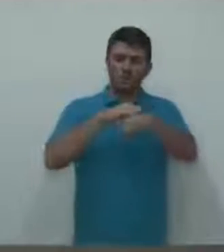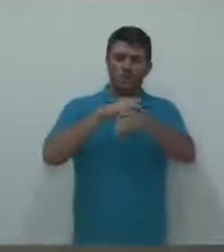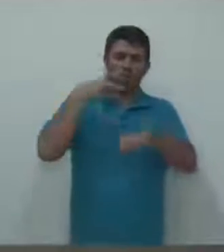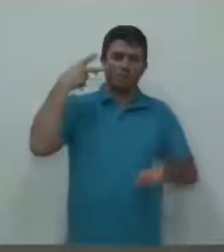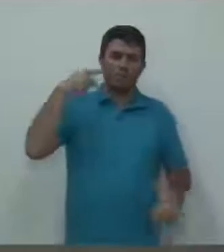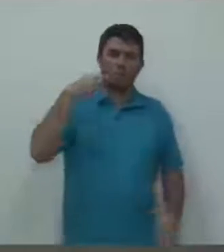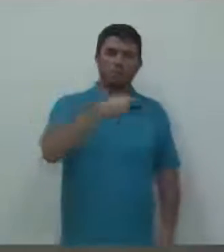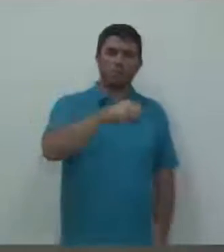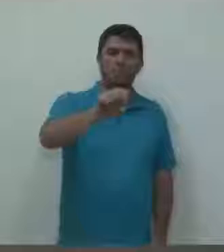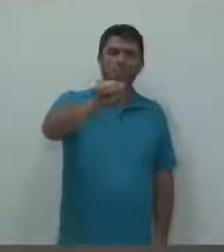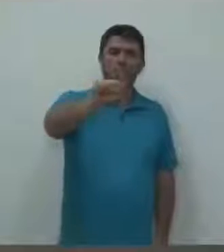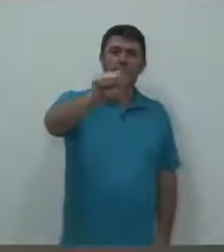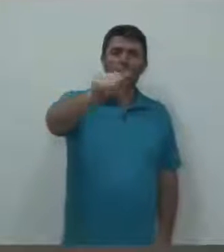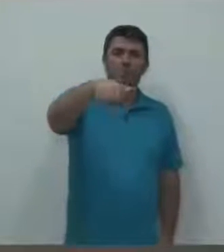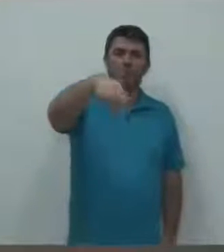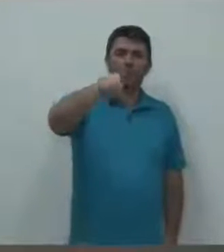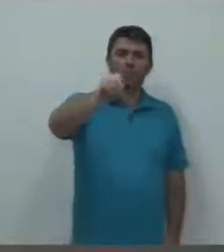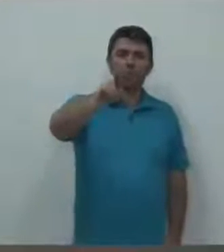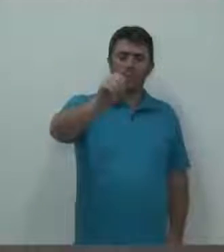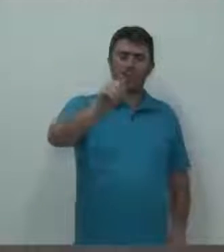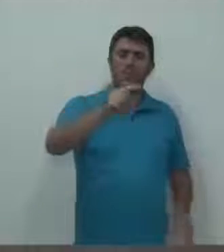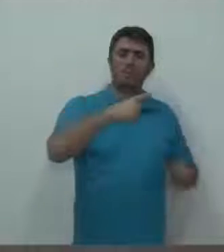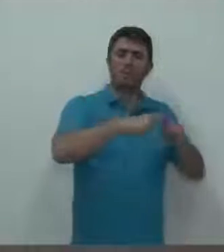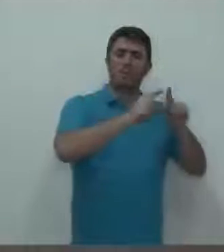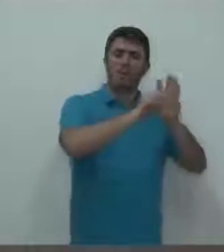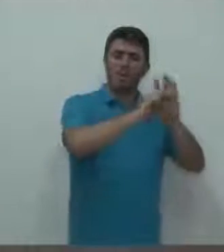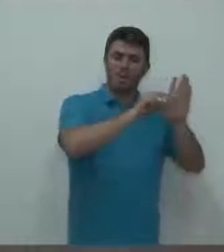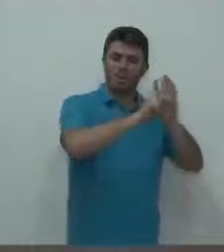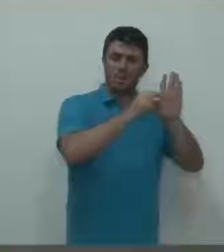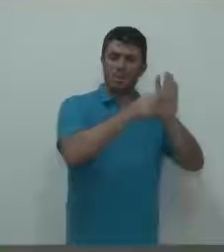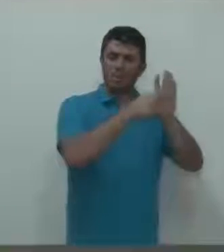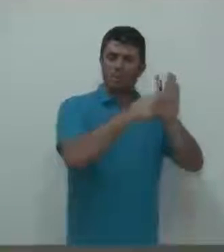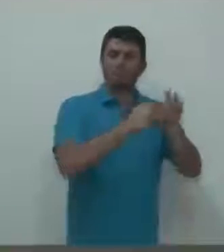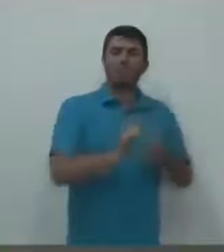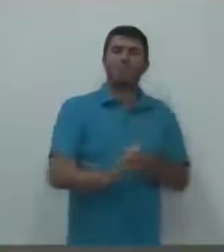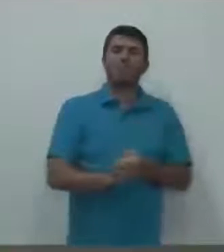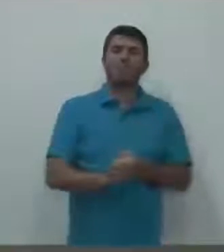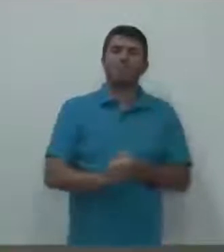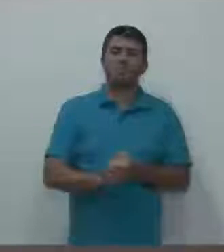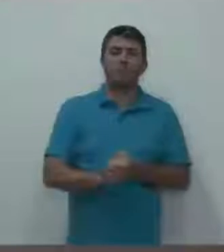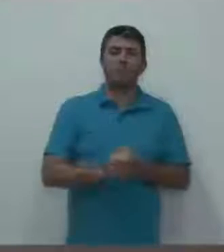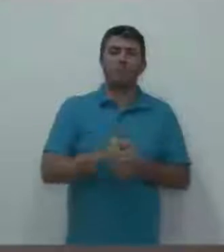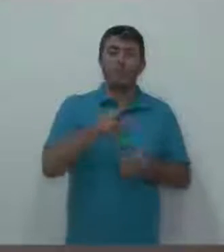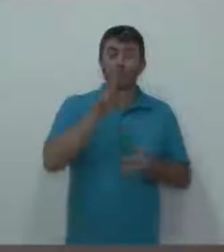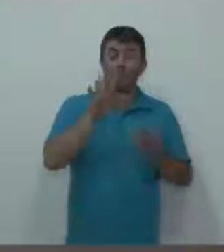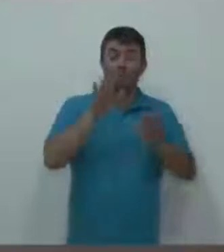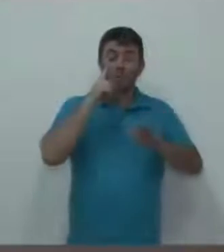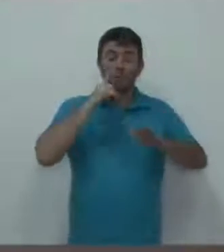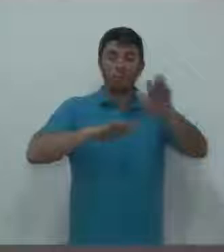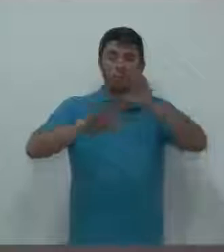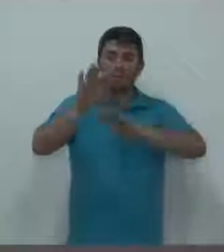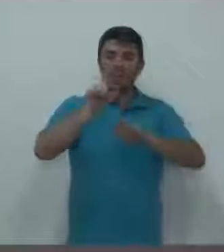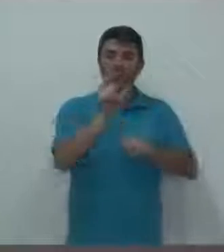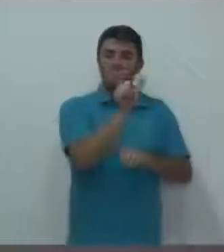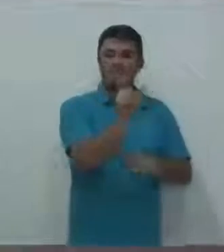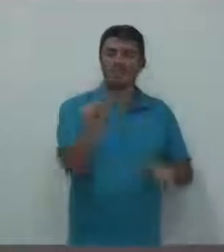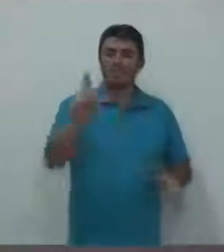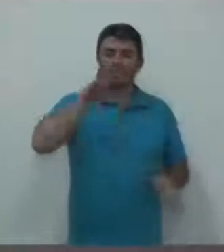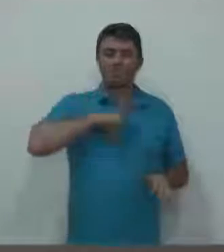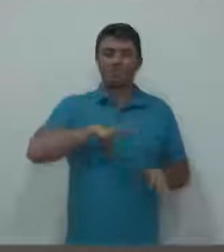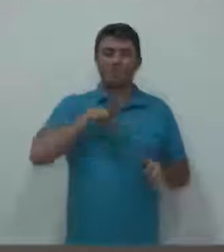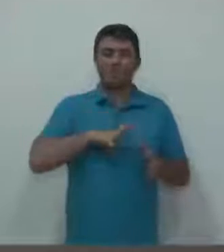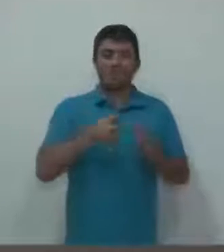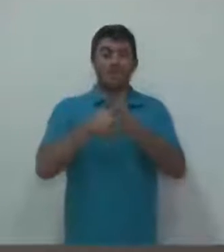você, conversamos, até porque o apêndice deixando uma coisa bem clara. Aqui falem, até porque as palavras podem confundir um pouco. Vossa Excelência